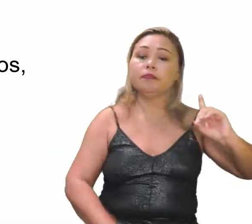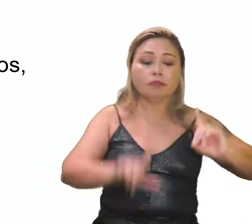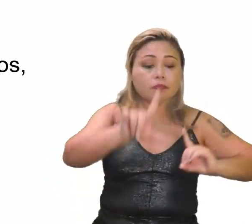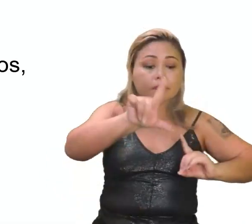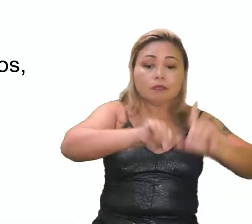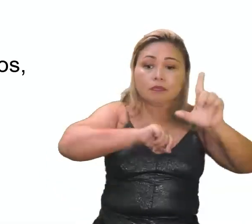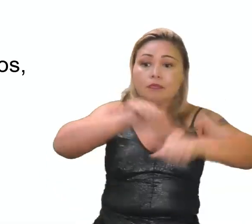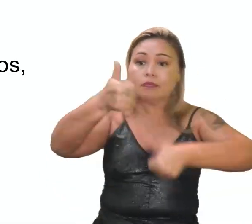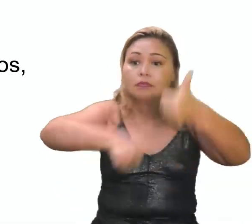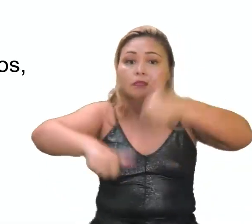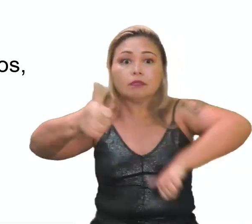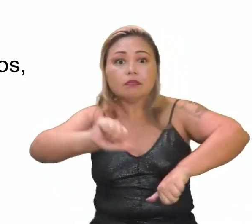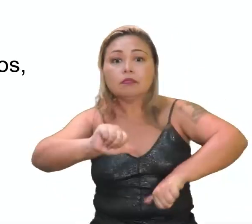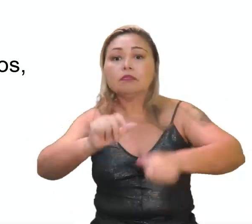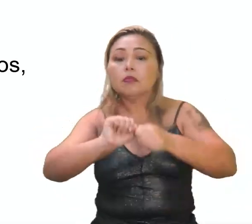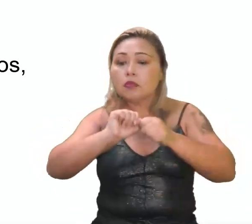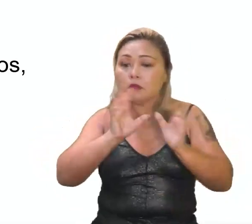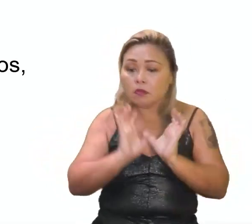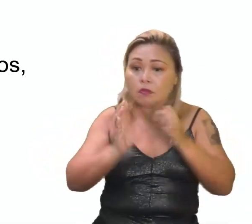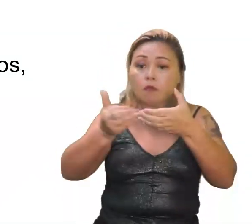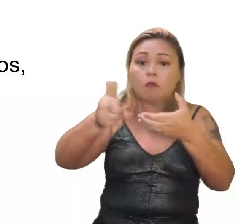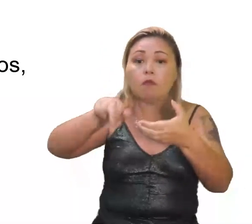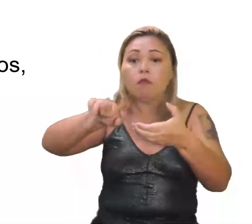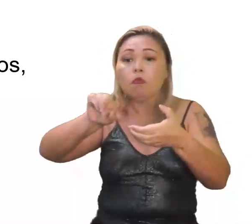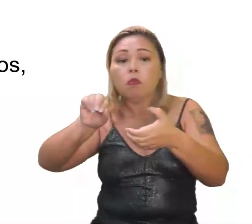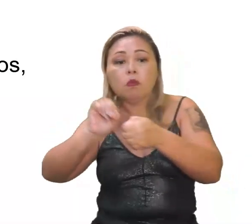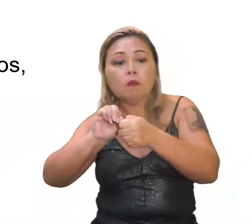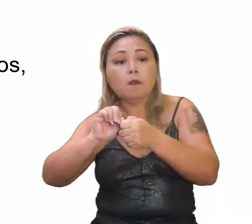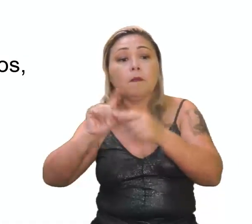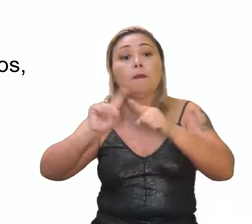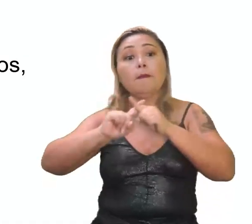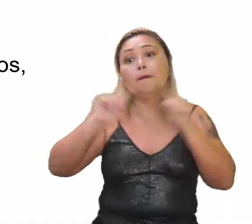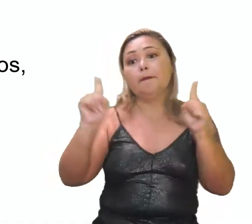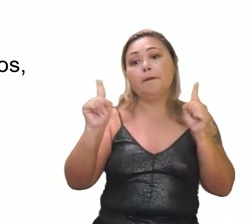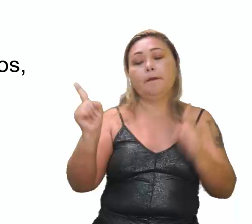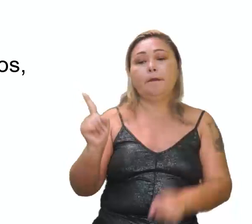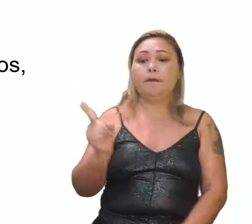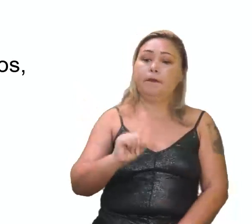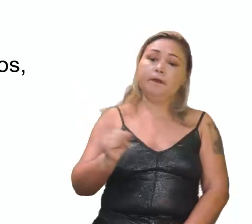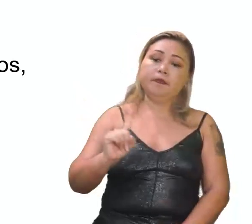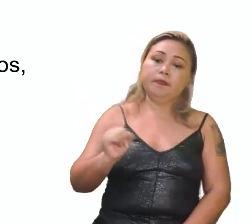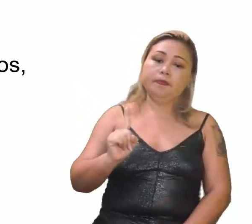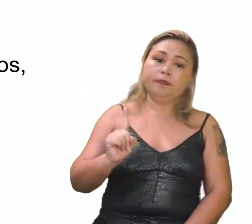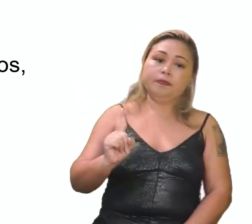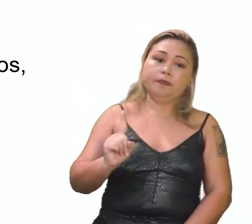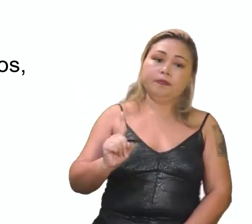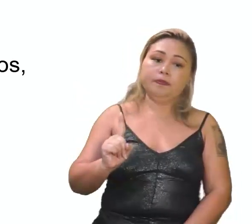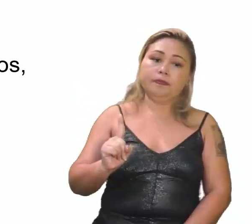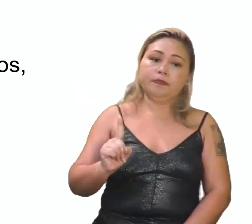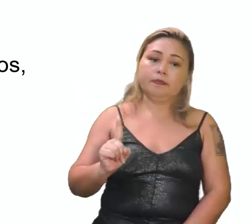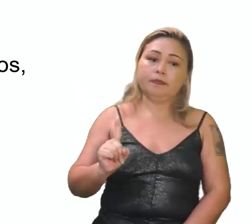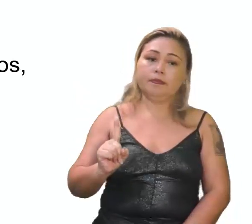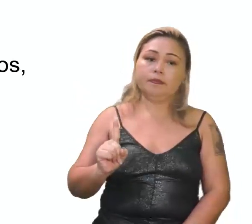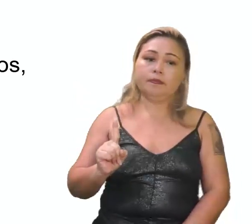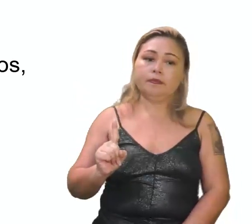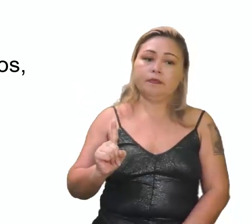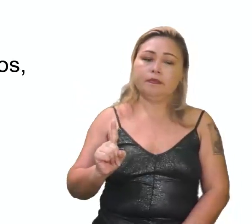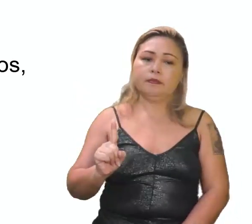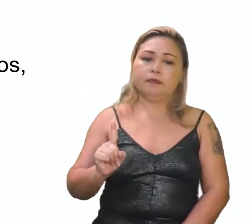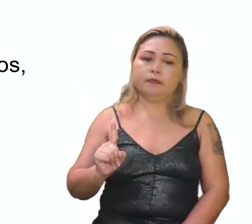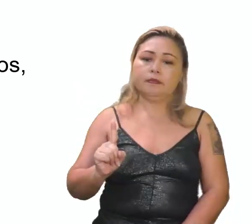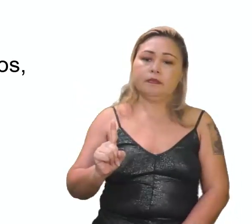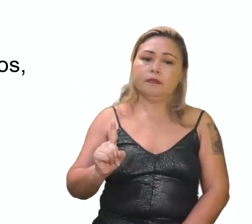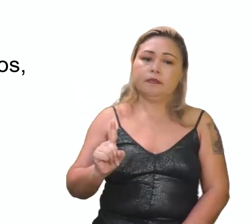A seleção natural atua na população de besouros e na população de pássaros, né?